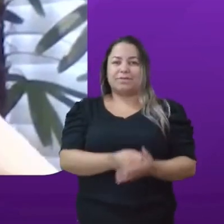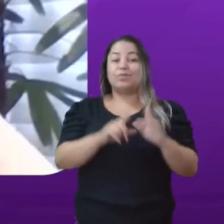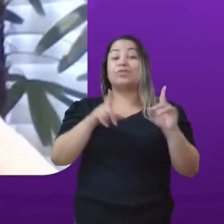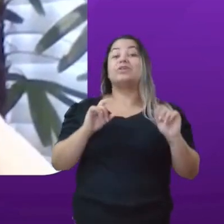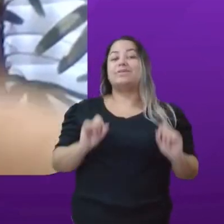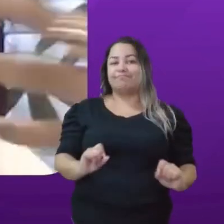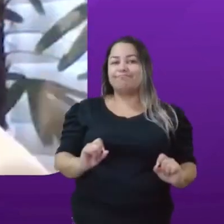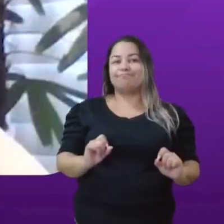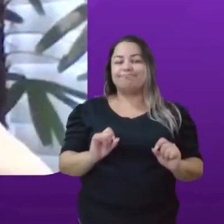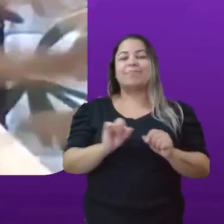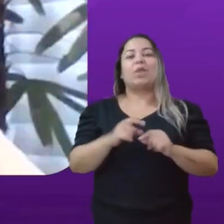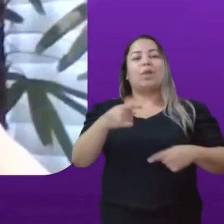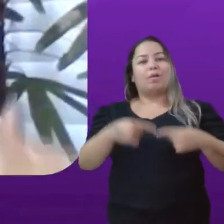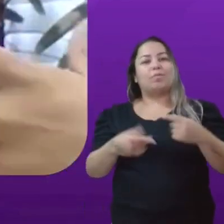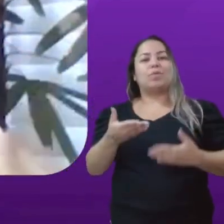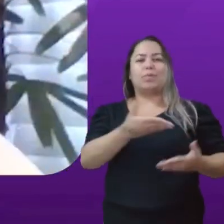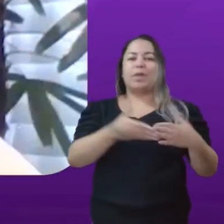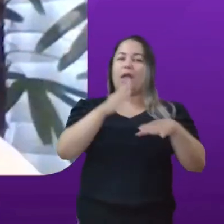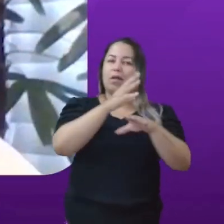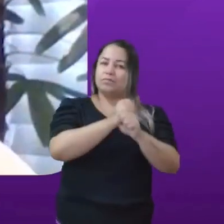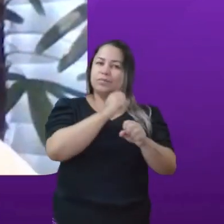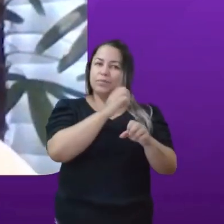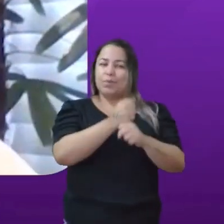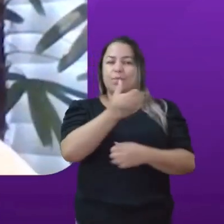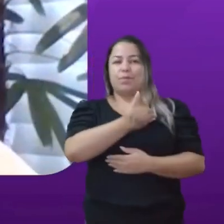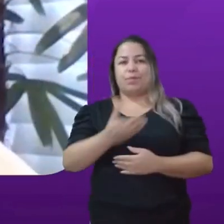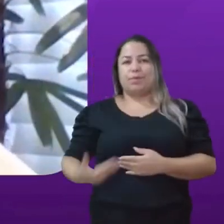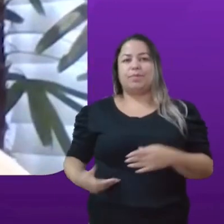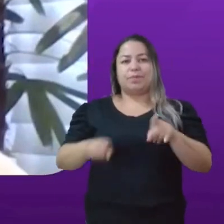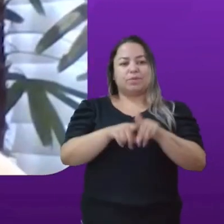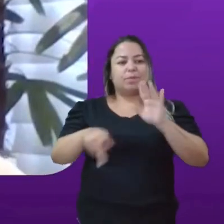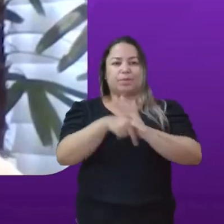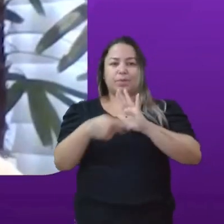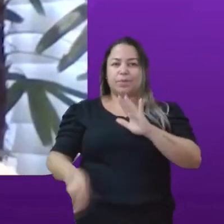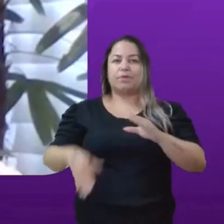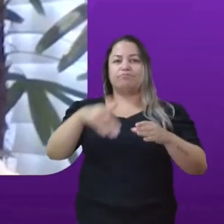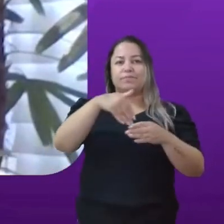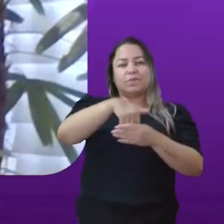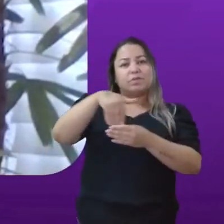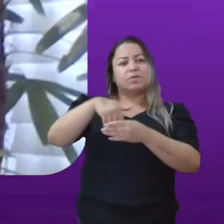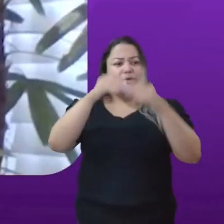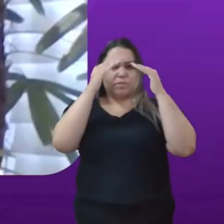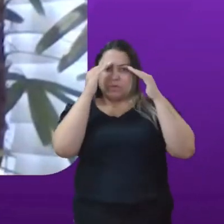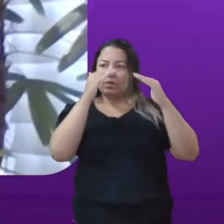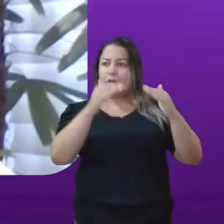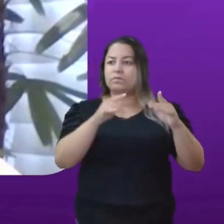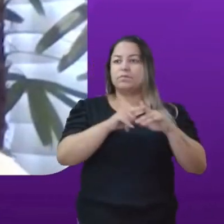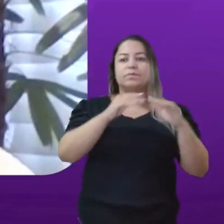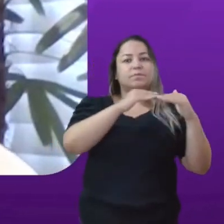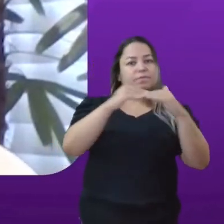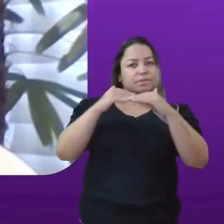de elaborar as políticas orçamentárias públicas e a sua própria legislação específica, respeitando esse princípio da